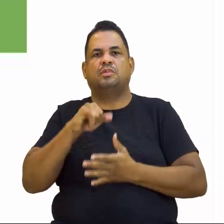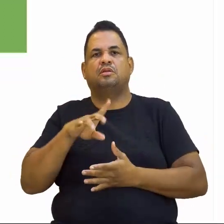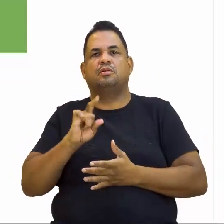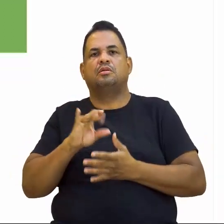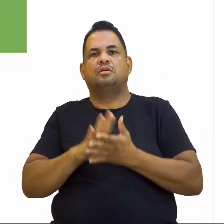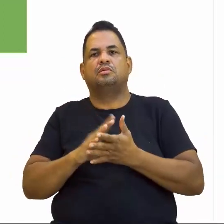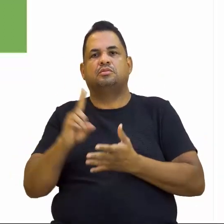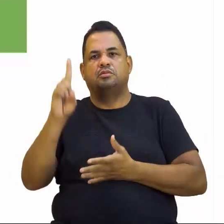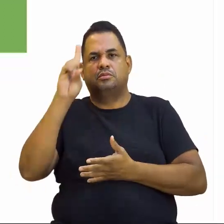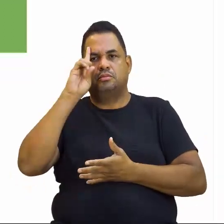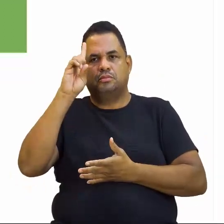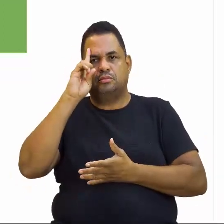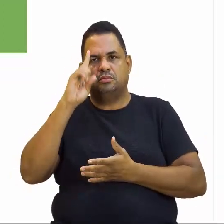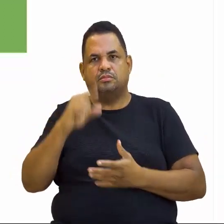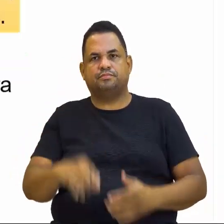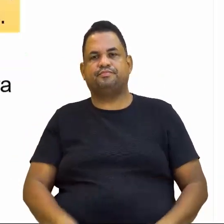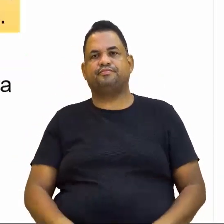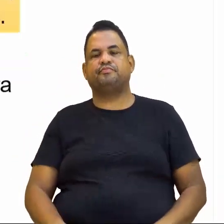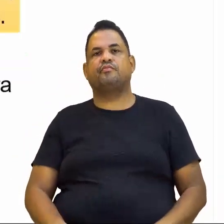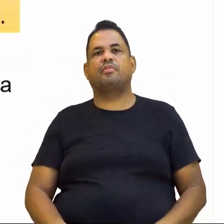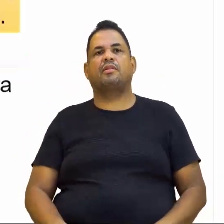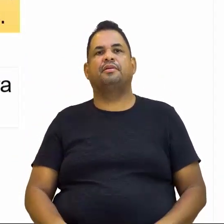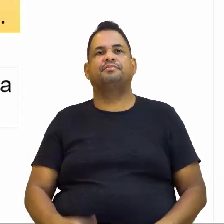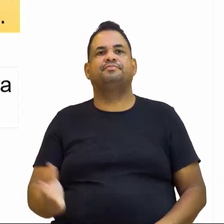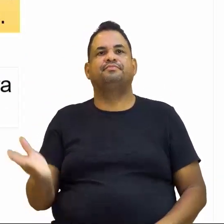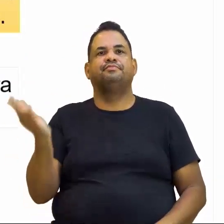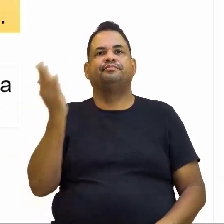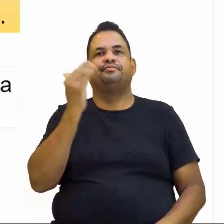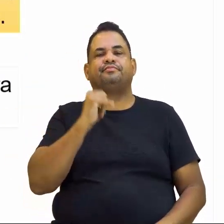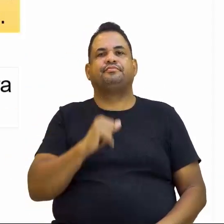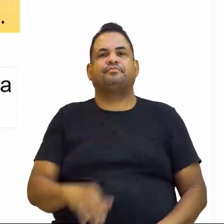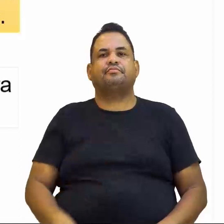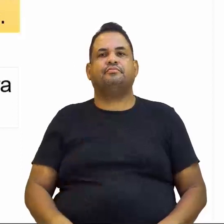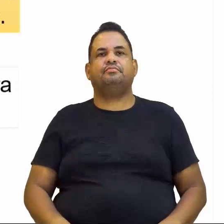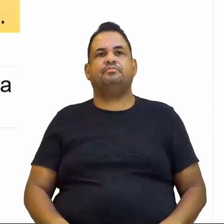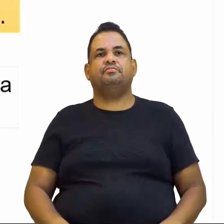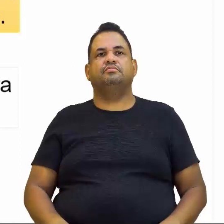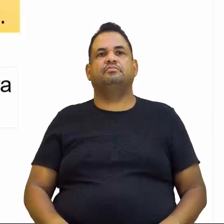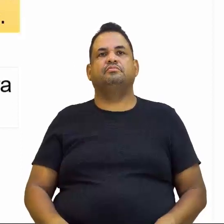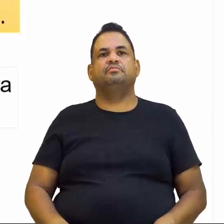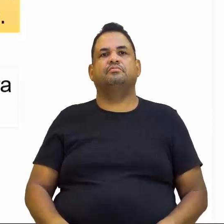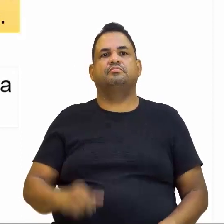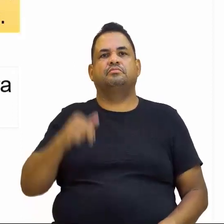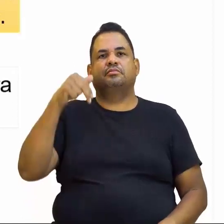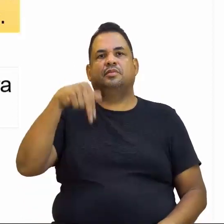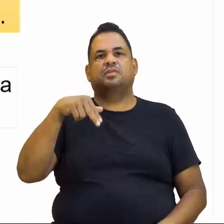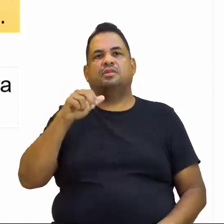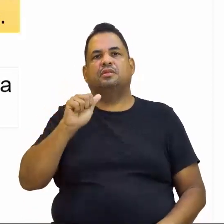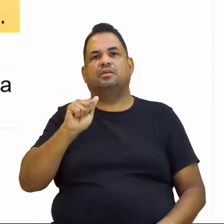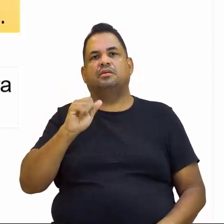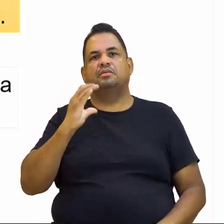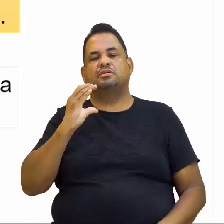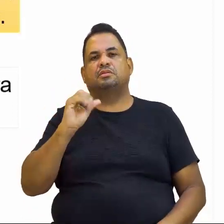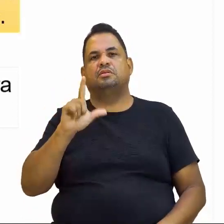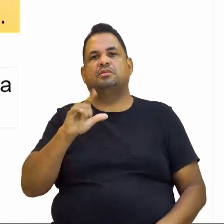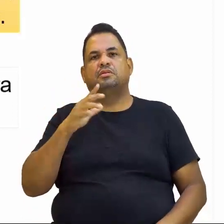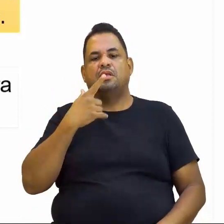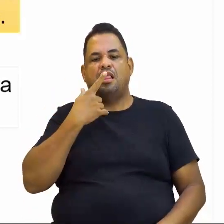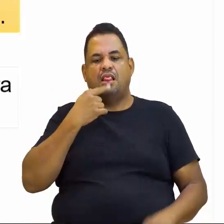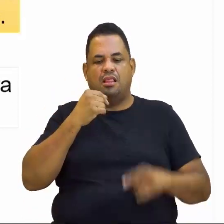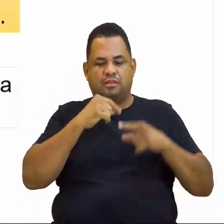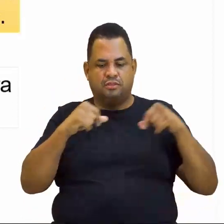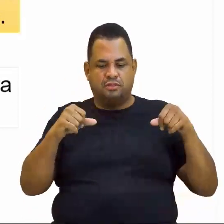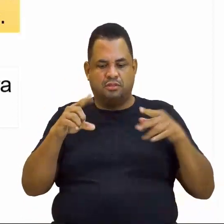nosso cotidiano. E vamos ao nosso cloreto de sódio, o sal nosso de cada